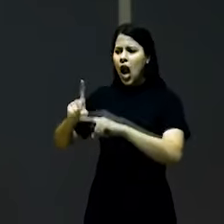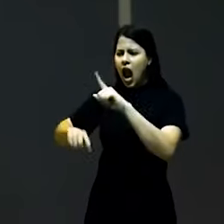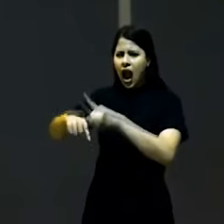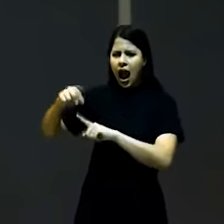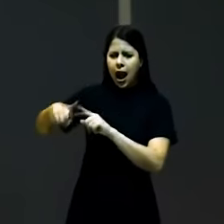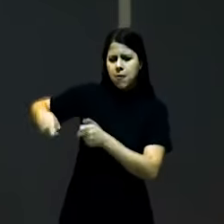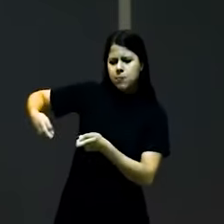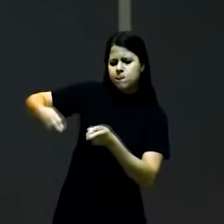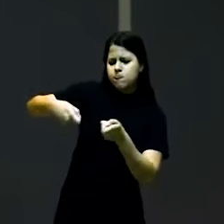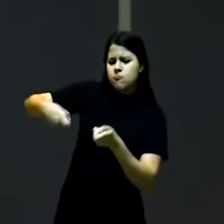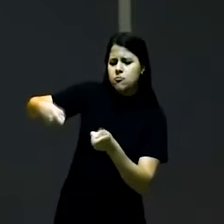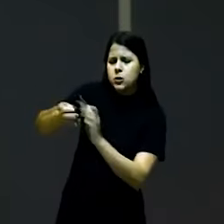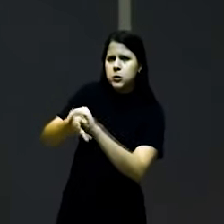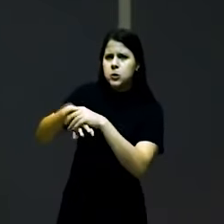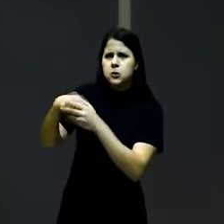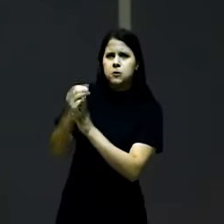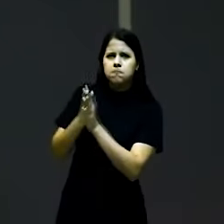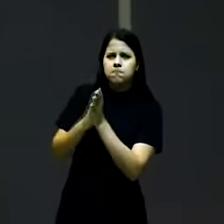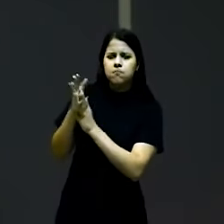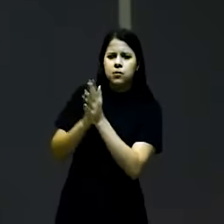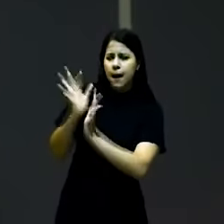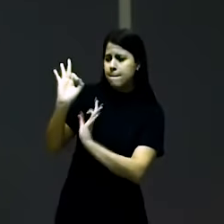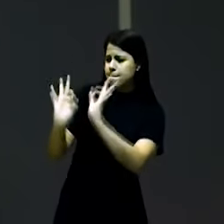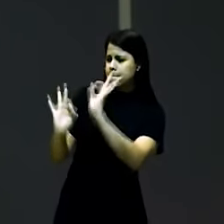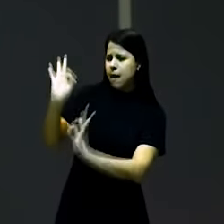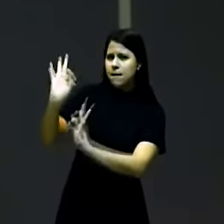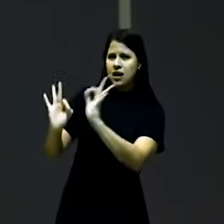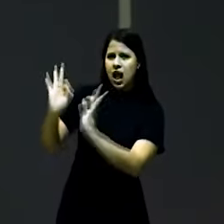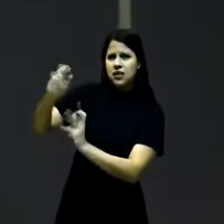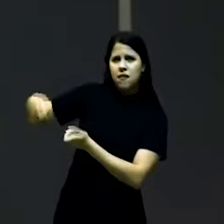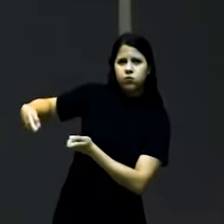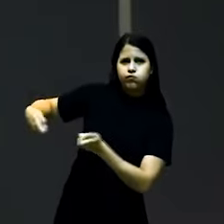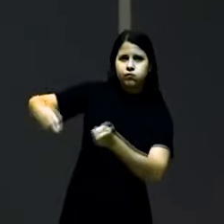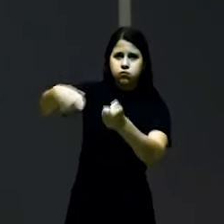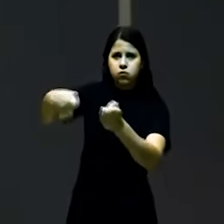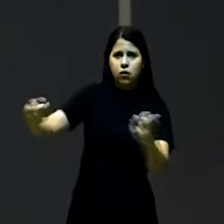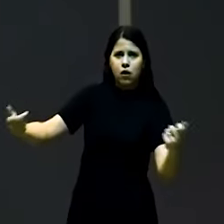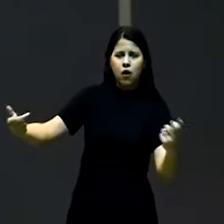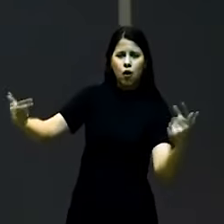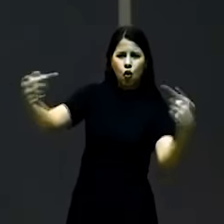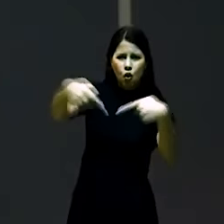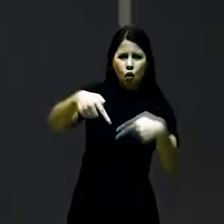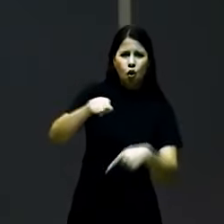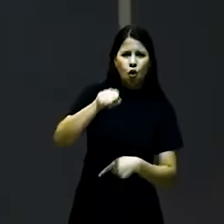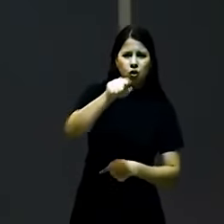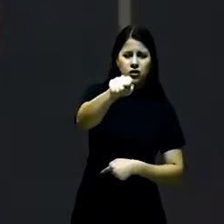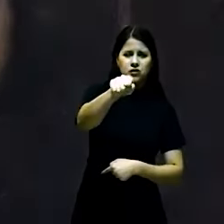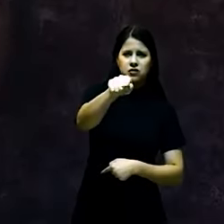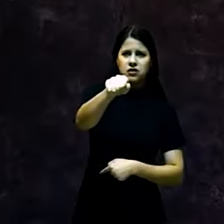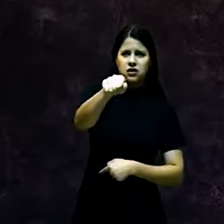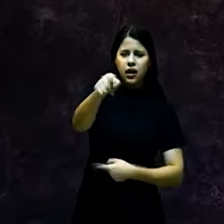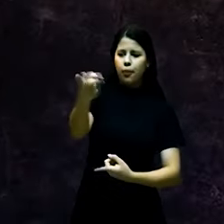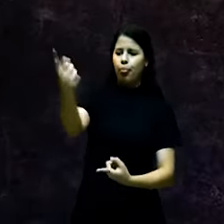nenhuma arma, nenhuma ferramenta preparada ou forjada